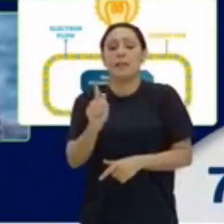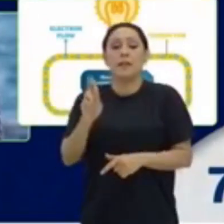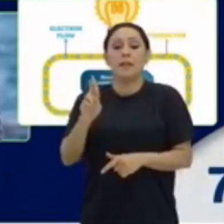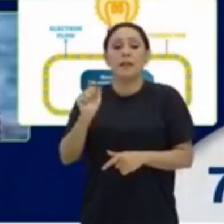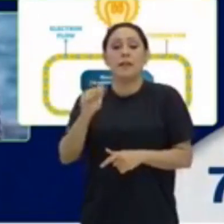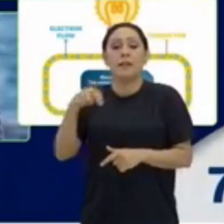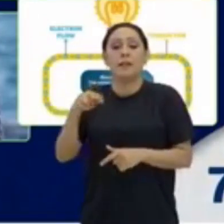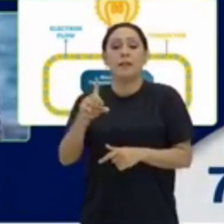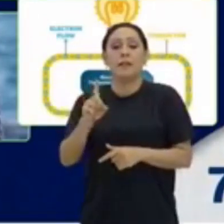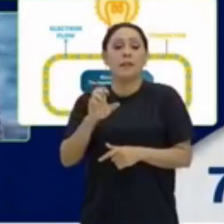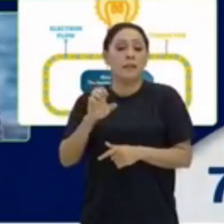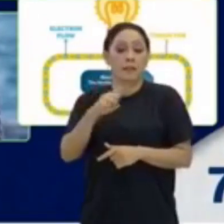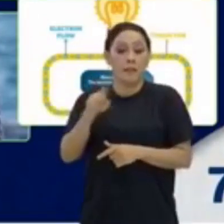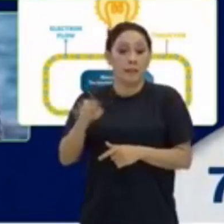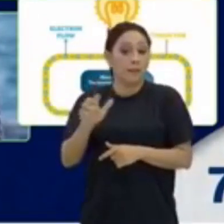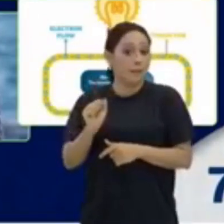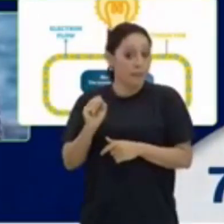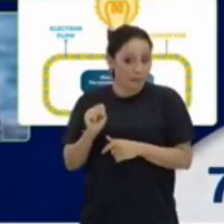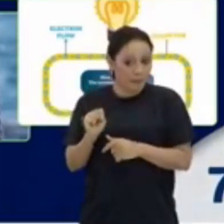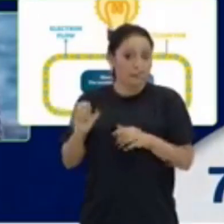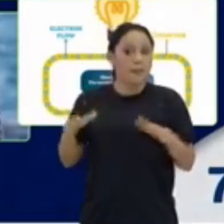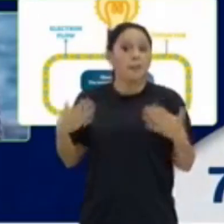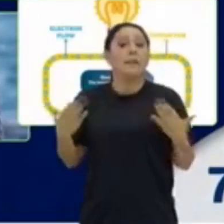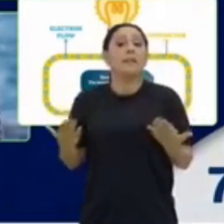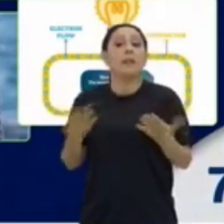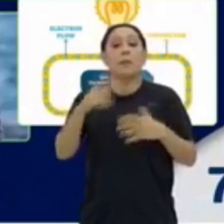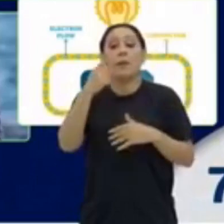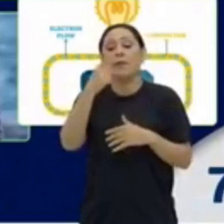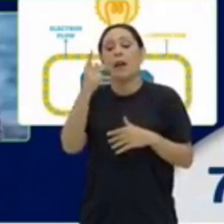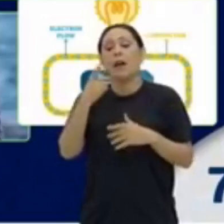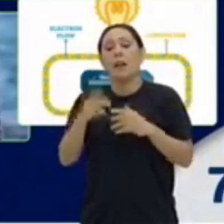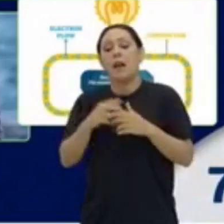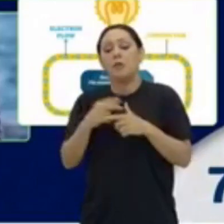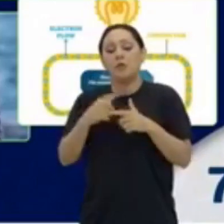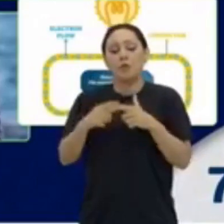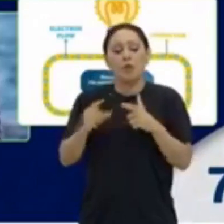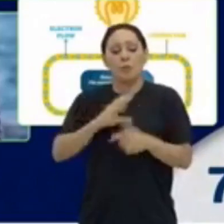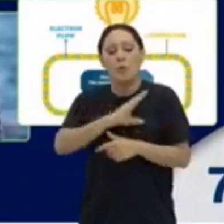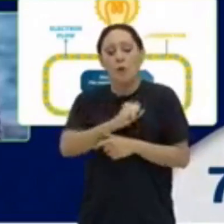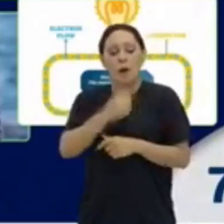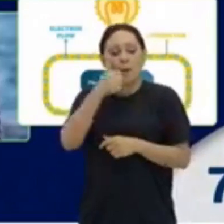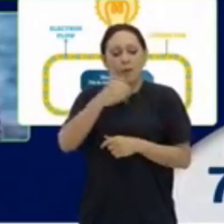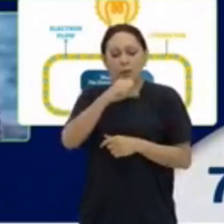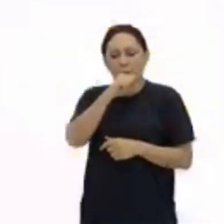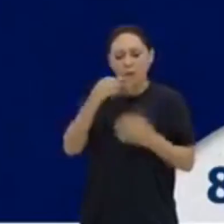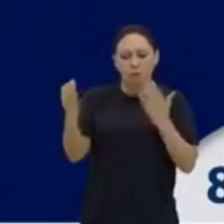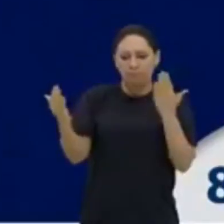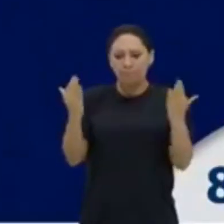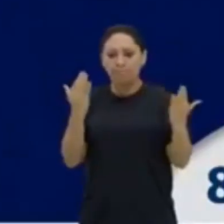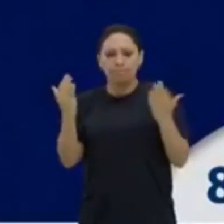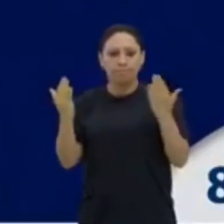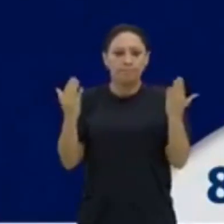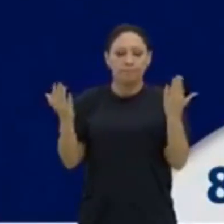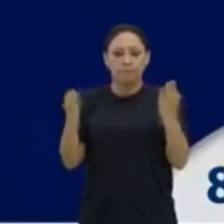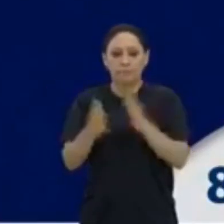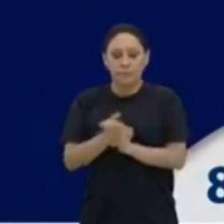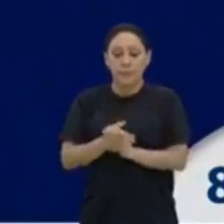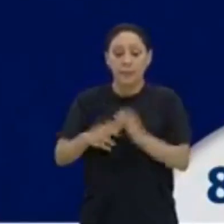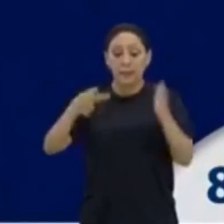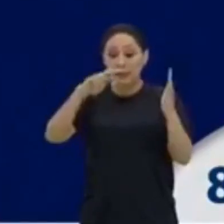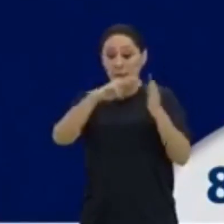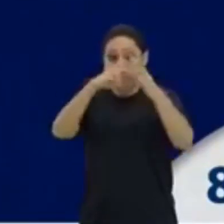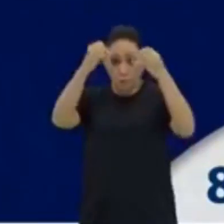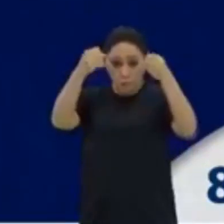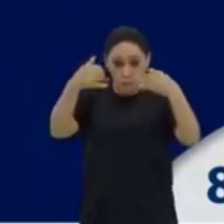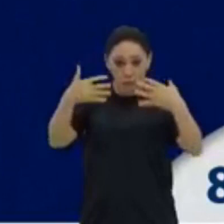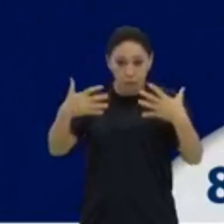né? Quando a gente fala sobre o amor da mãe, né? Um pelo outro, não consegue comparar, né? Isso. Quem tem o amor maior, porque... Vocês pegaram